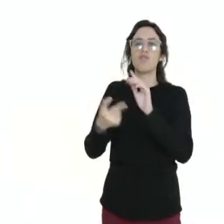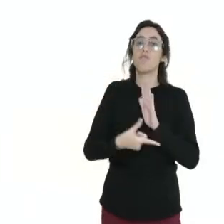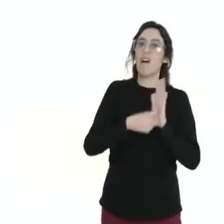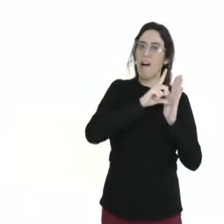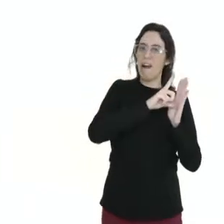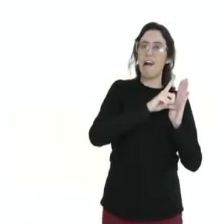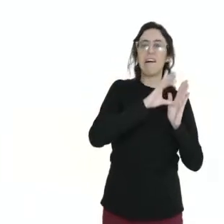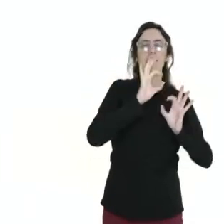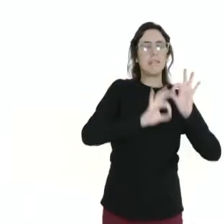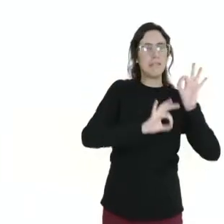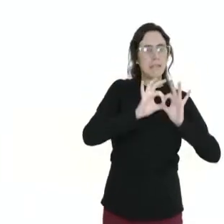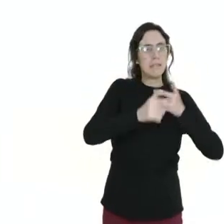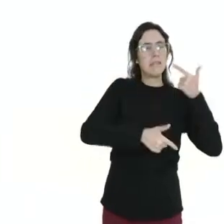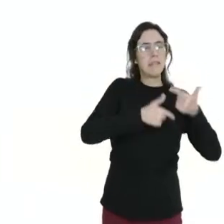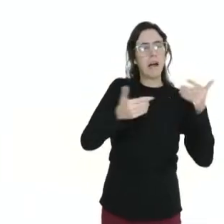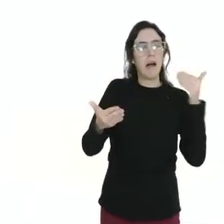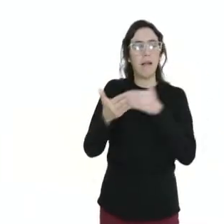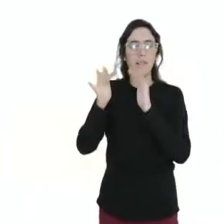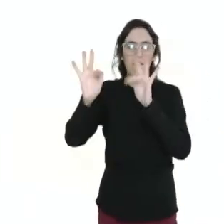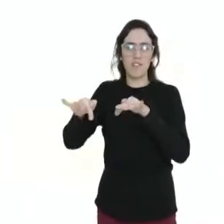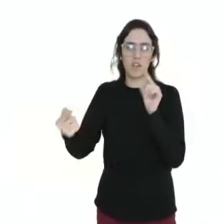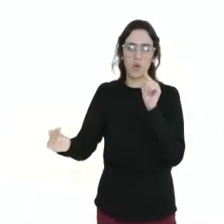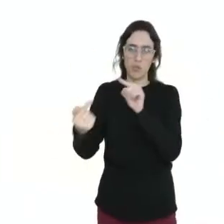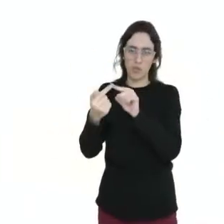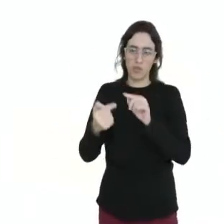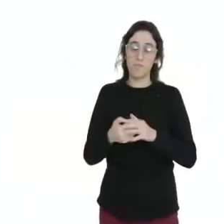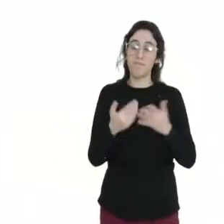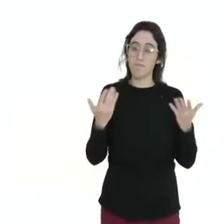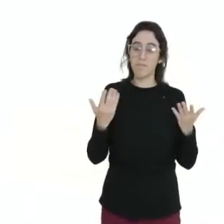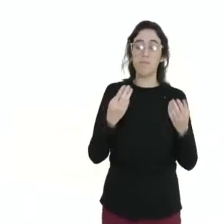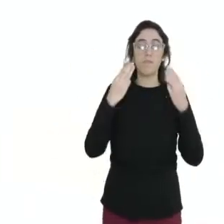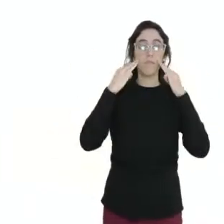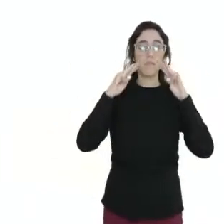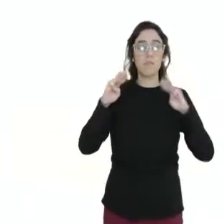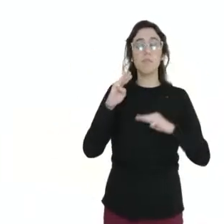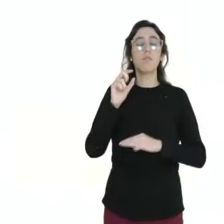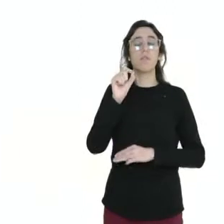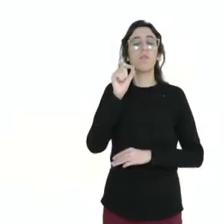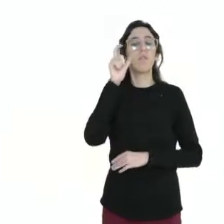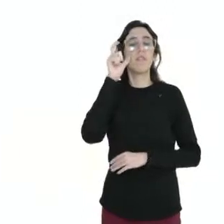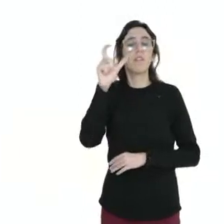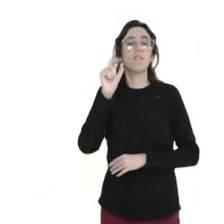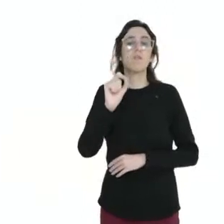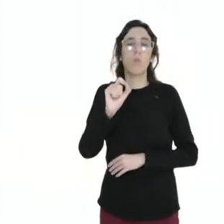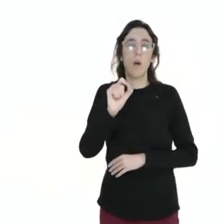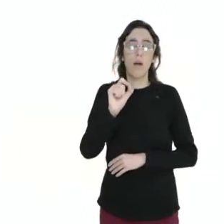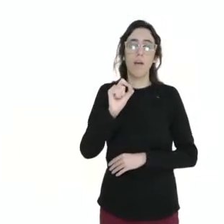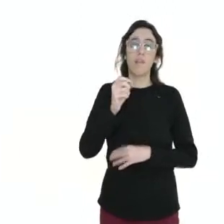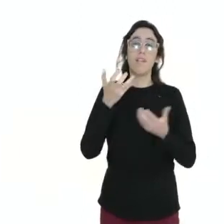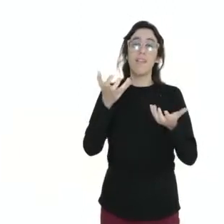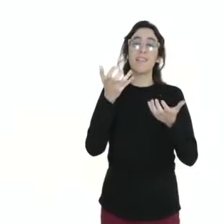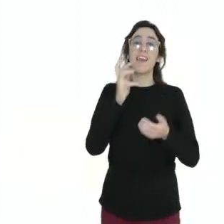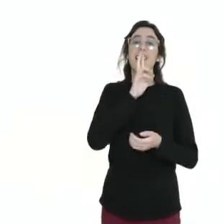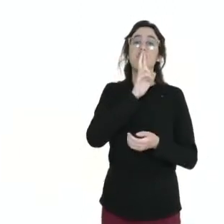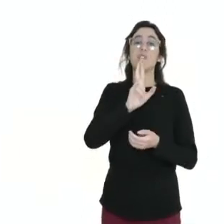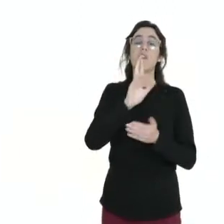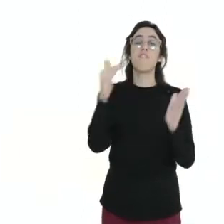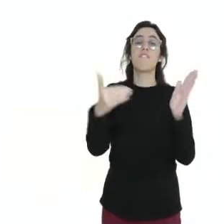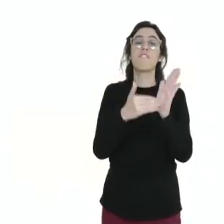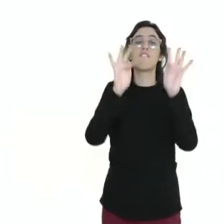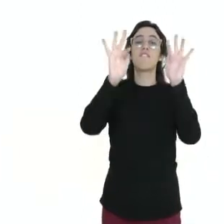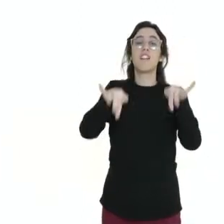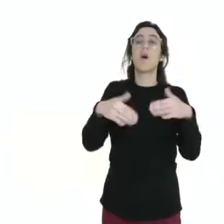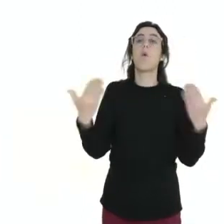da preocupação com as virtudes do governante, Maquiavel está interessado no resultado final